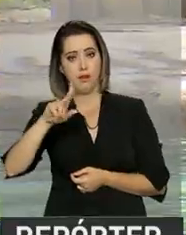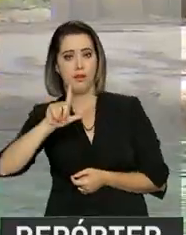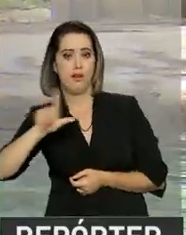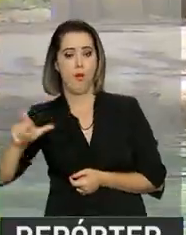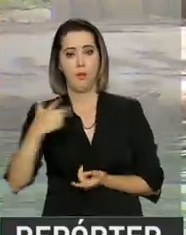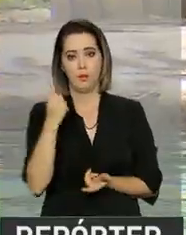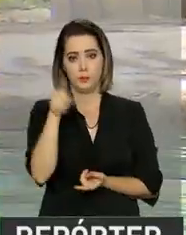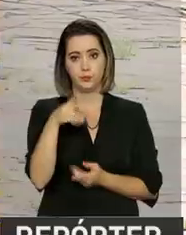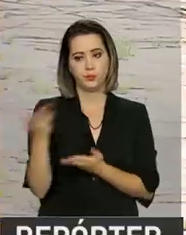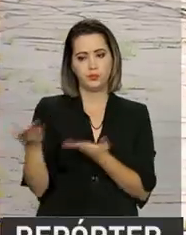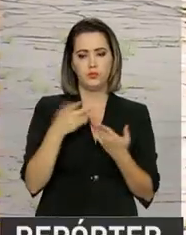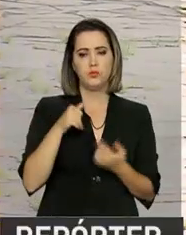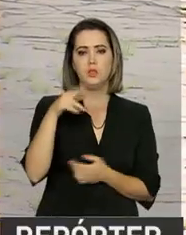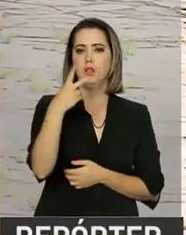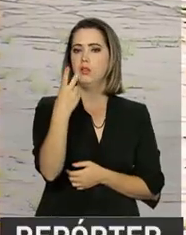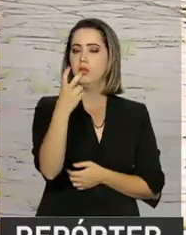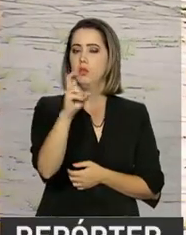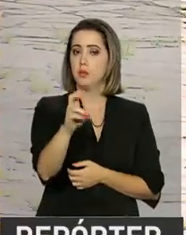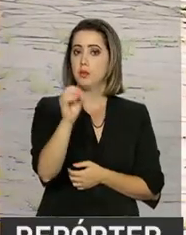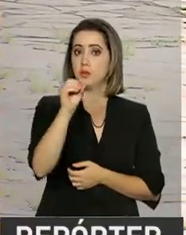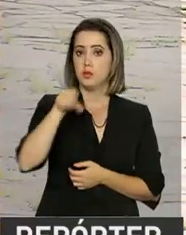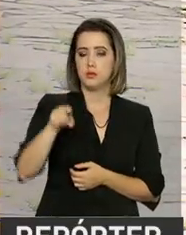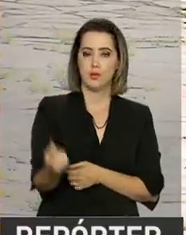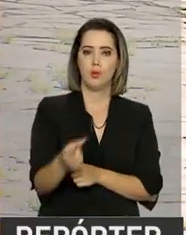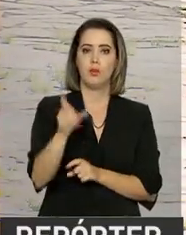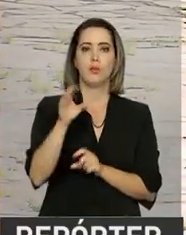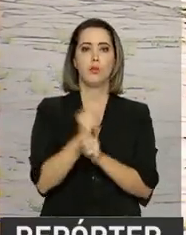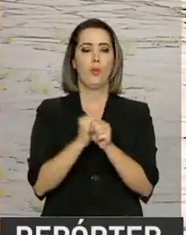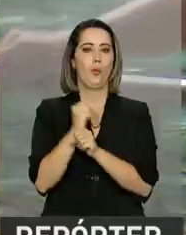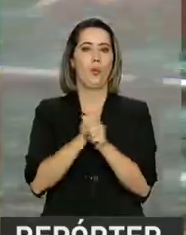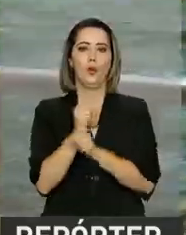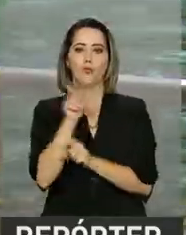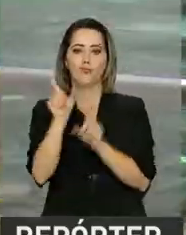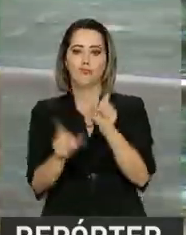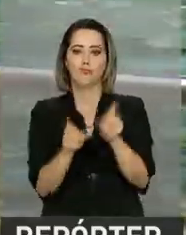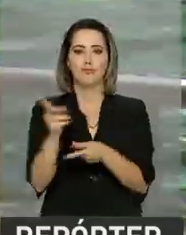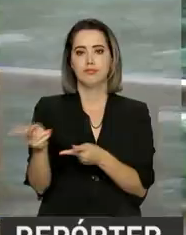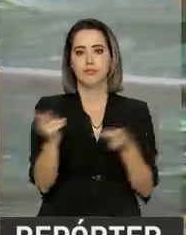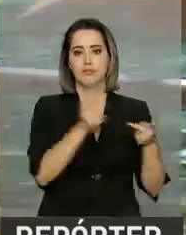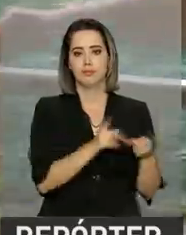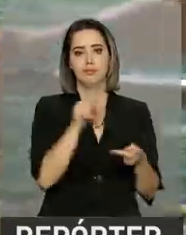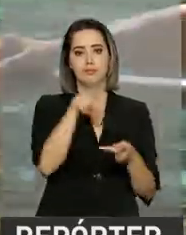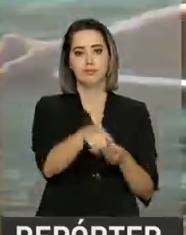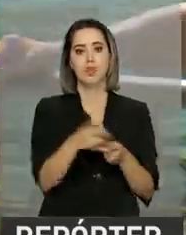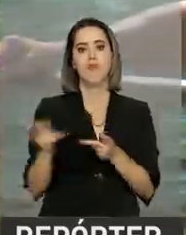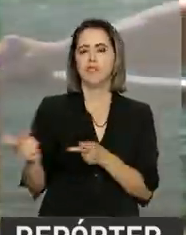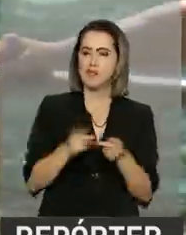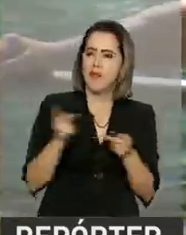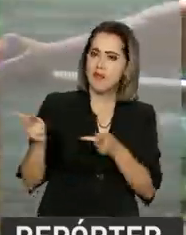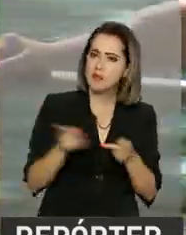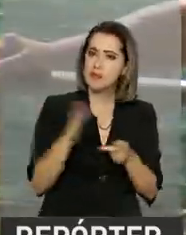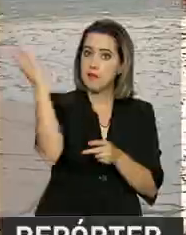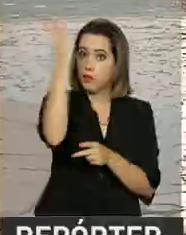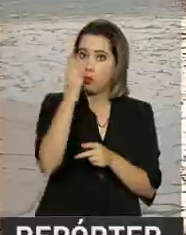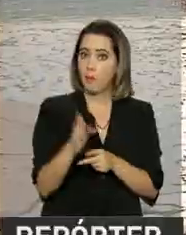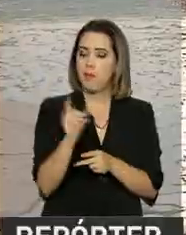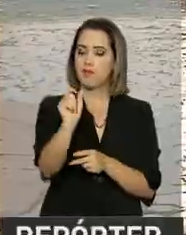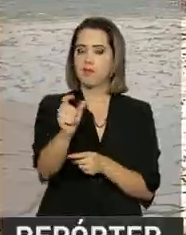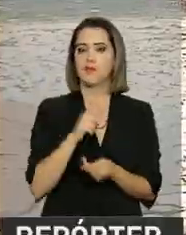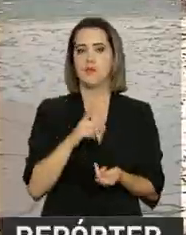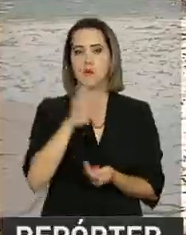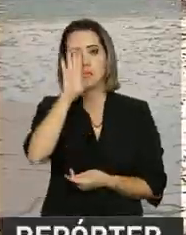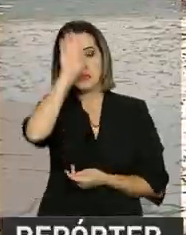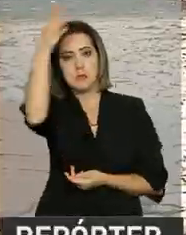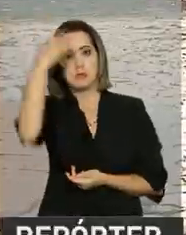recebe em média 250.000 visitantes por ano. O parque está entre os mais visitados do Brasil.